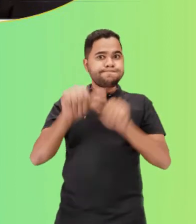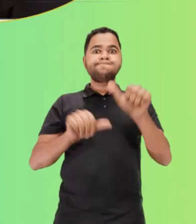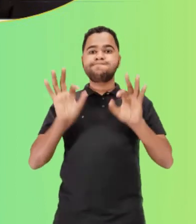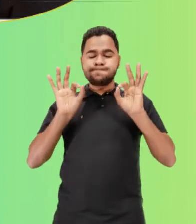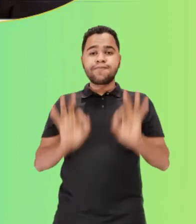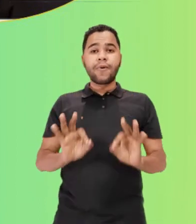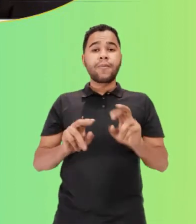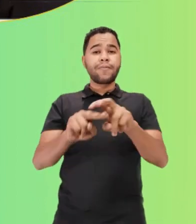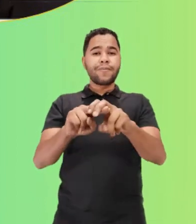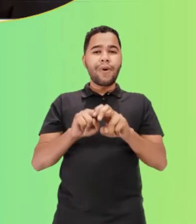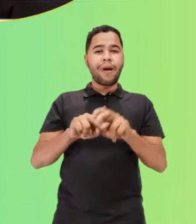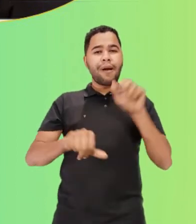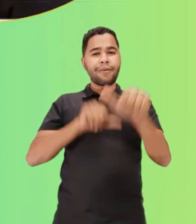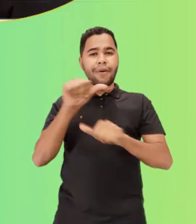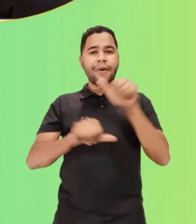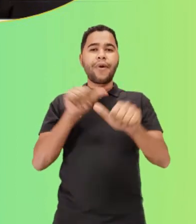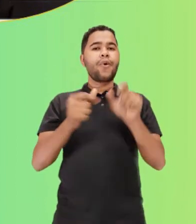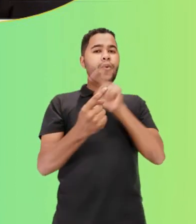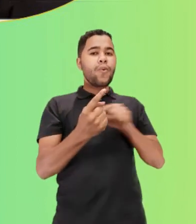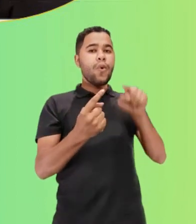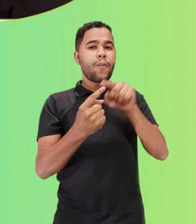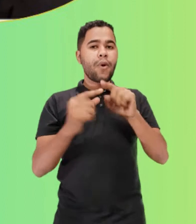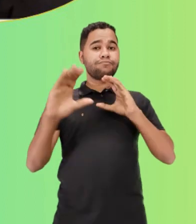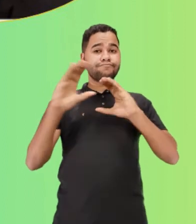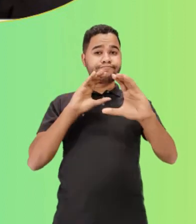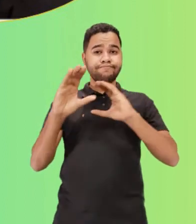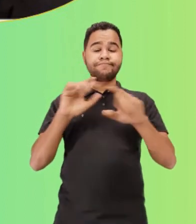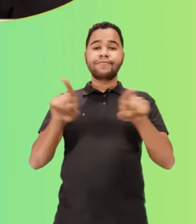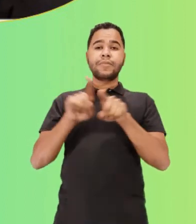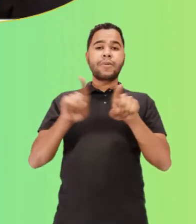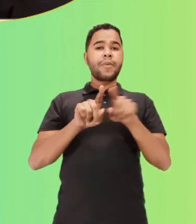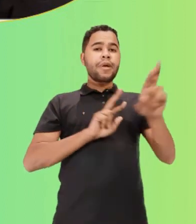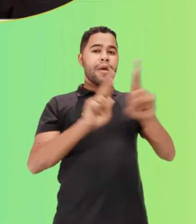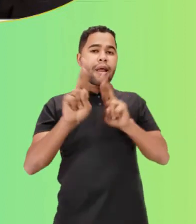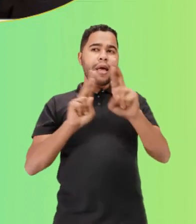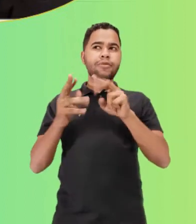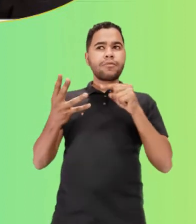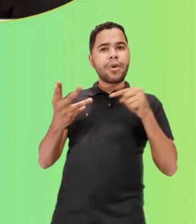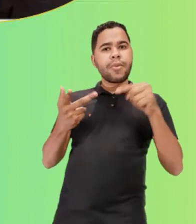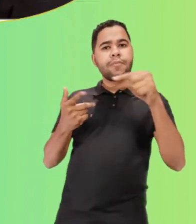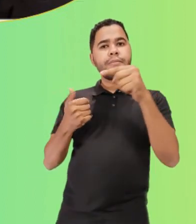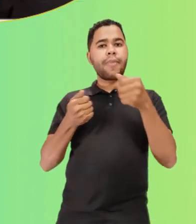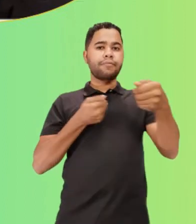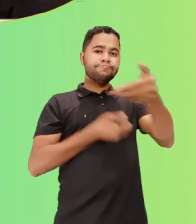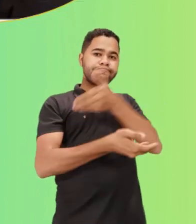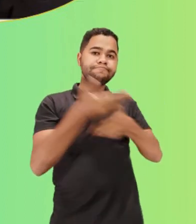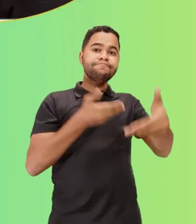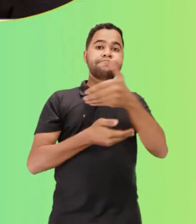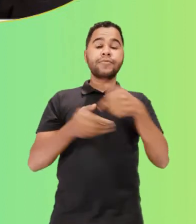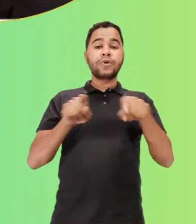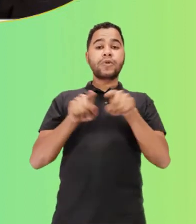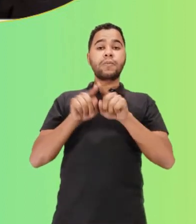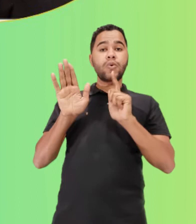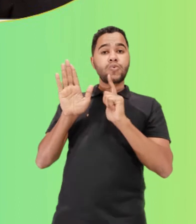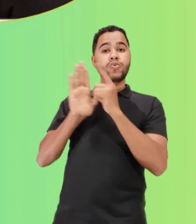no texto, em função da alteração dos propósitos comunicativos, das relações estabelecidas entre os interlocutores,